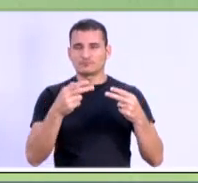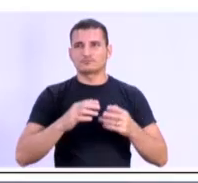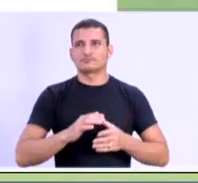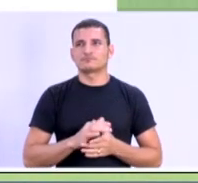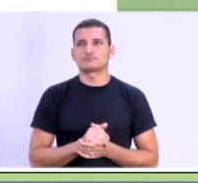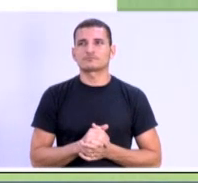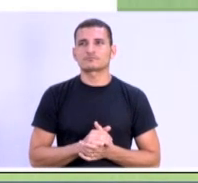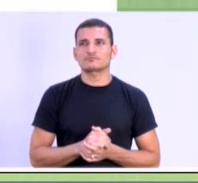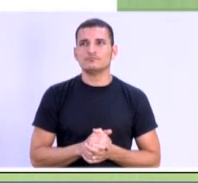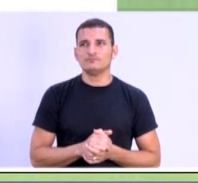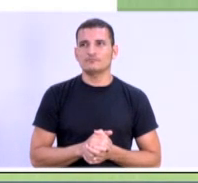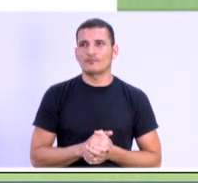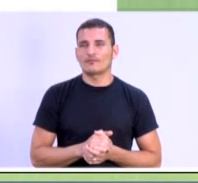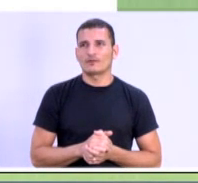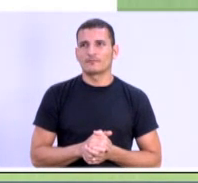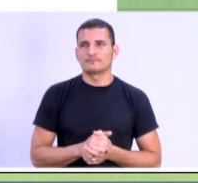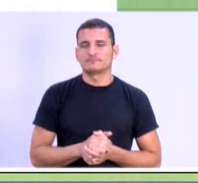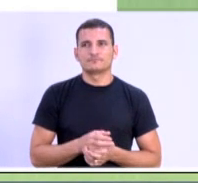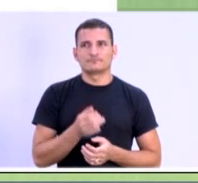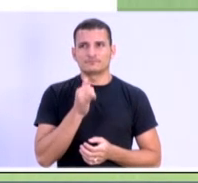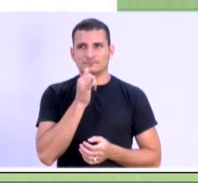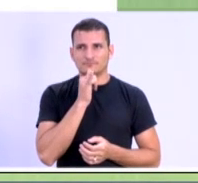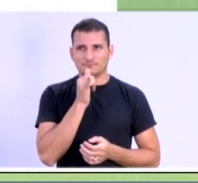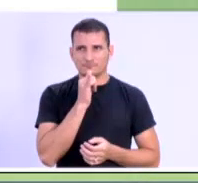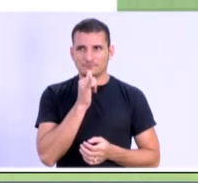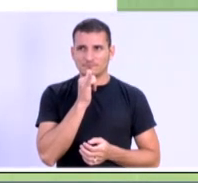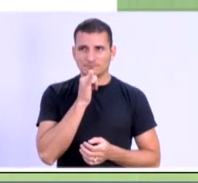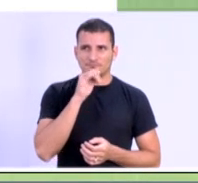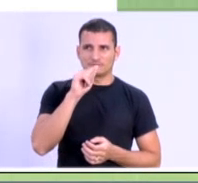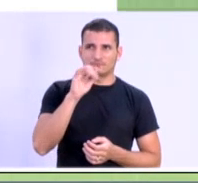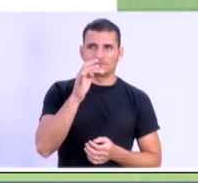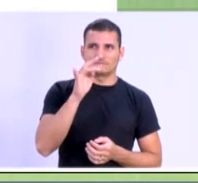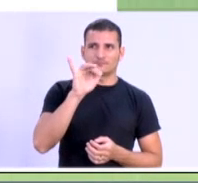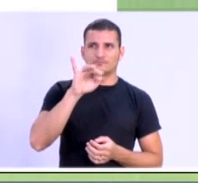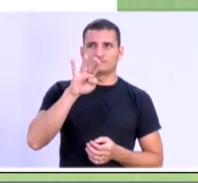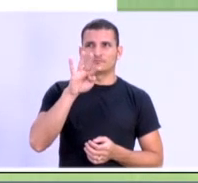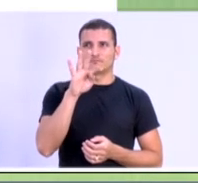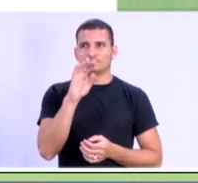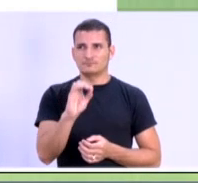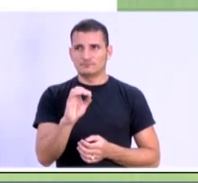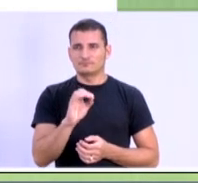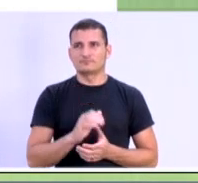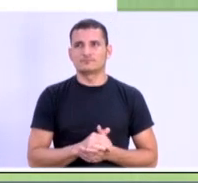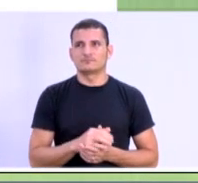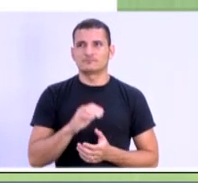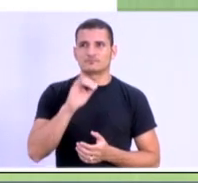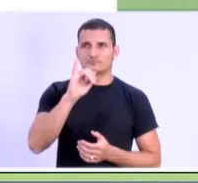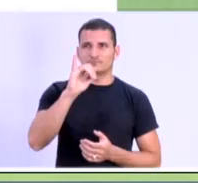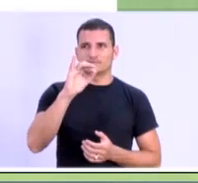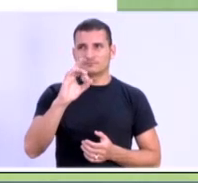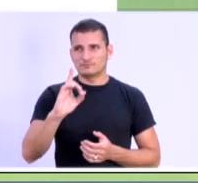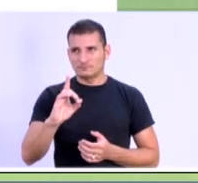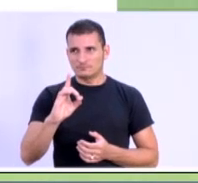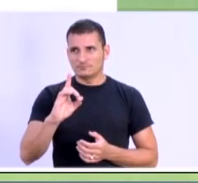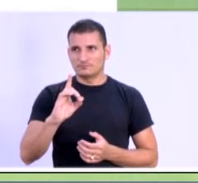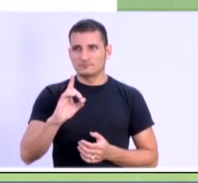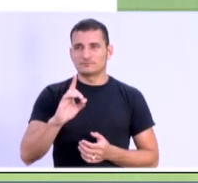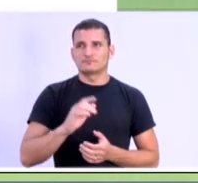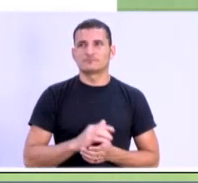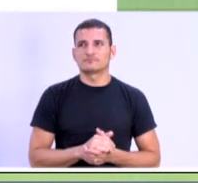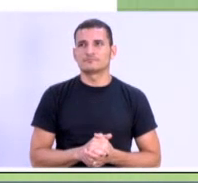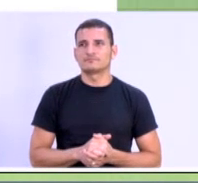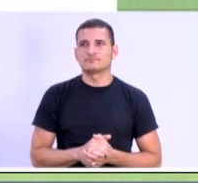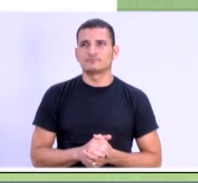Perfeito. Um exemplo de atributo, né? Vamos ver aqui, olha, temos o atributo ID, olha aqui a identidade.